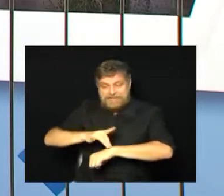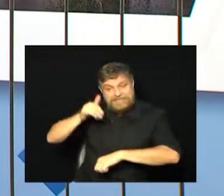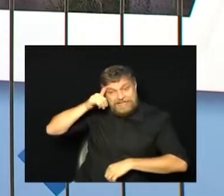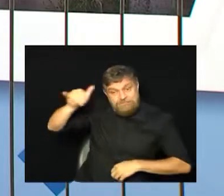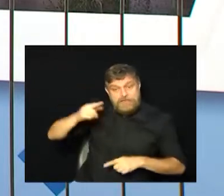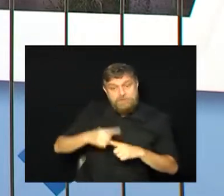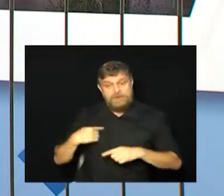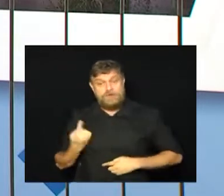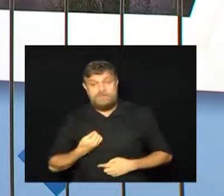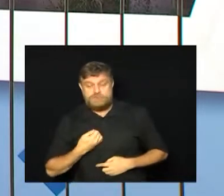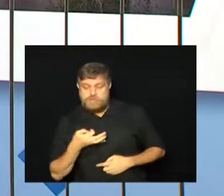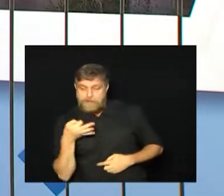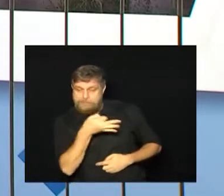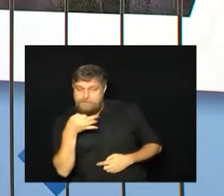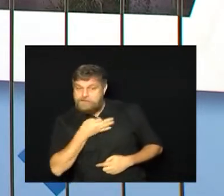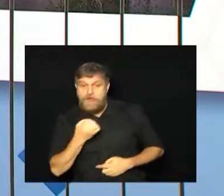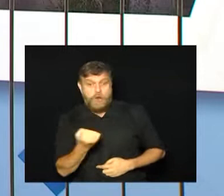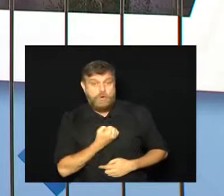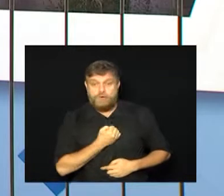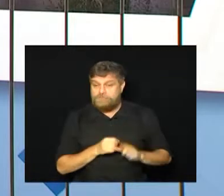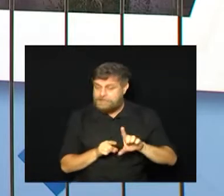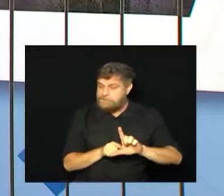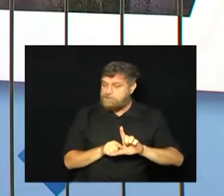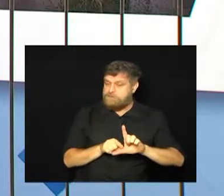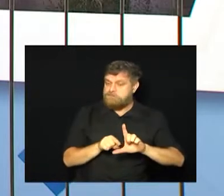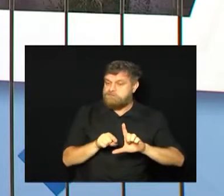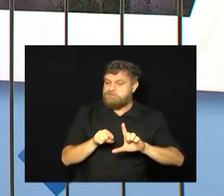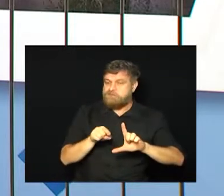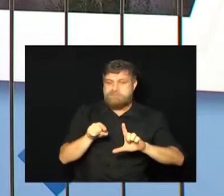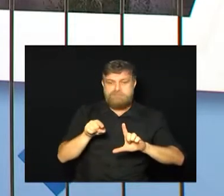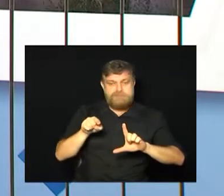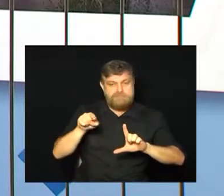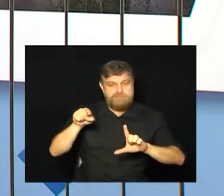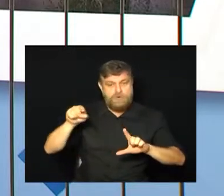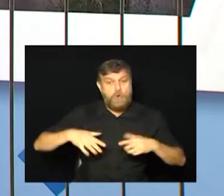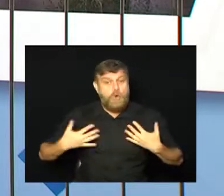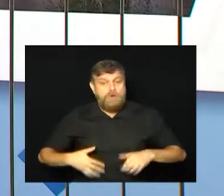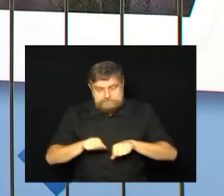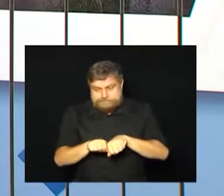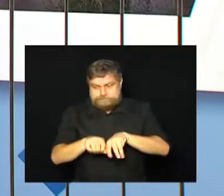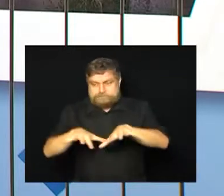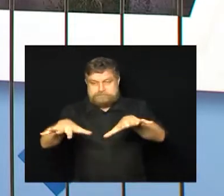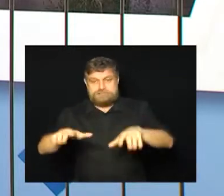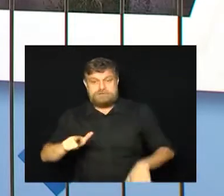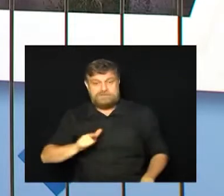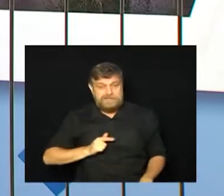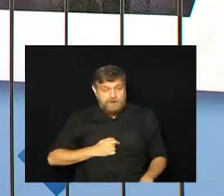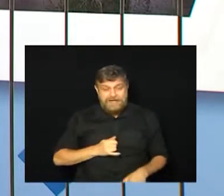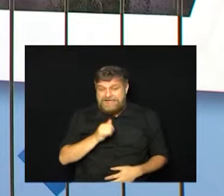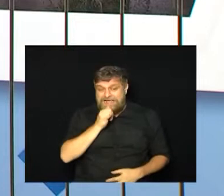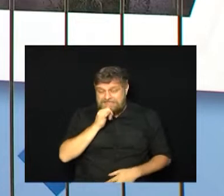como a gente disse, os números continuam. A doença aí está chegando e pode vir com tudo esse ano. Só para você ter uma ideia,